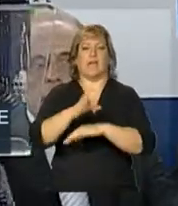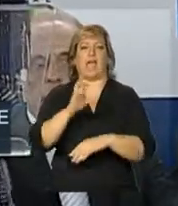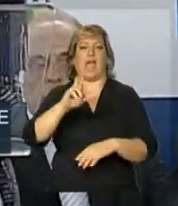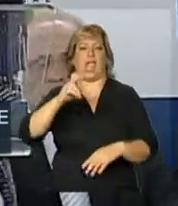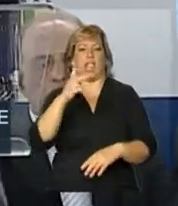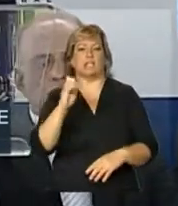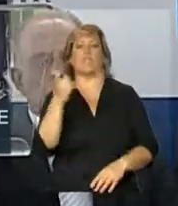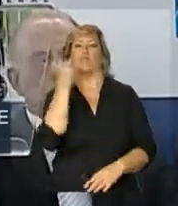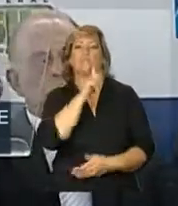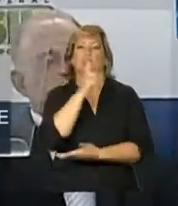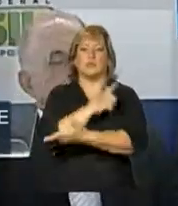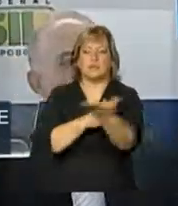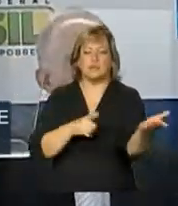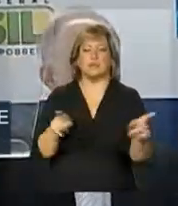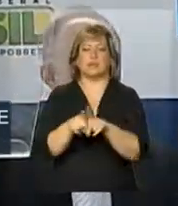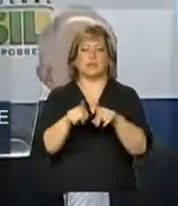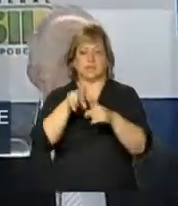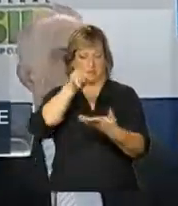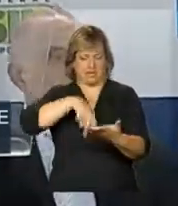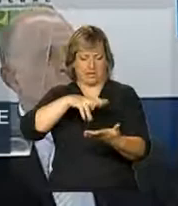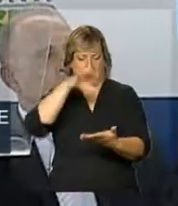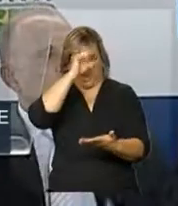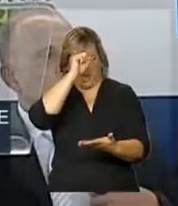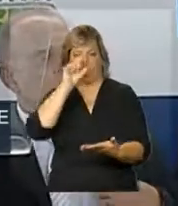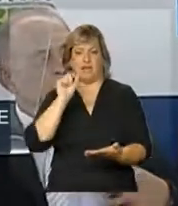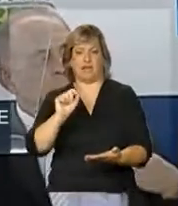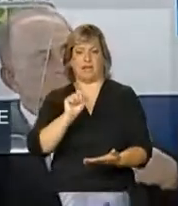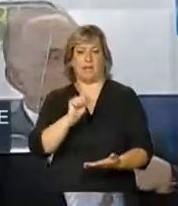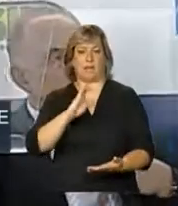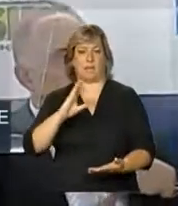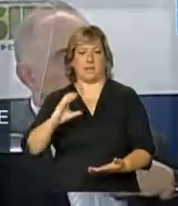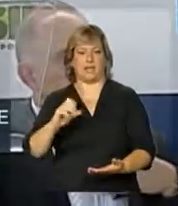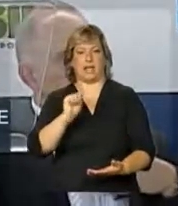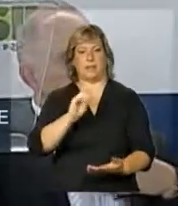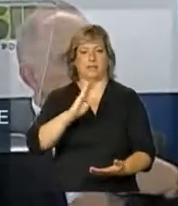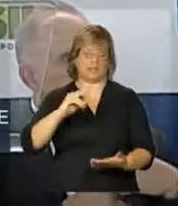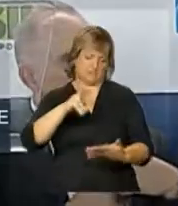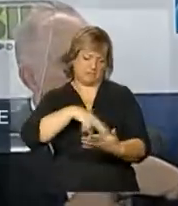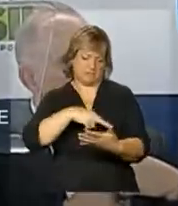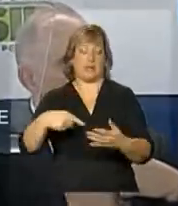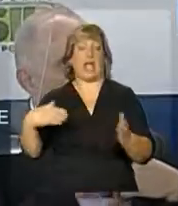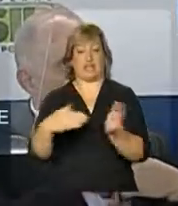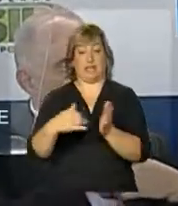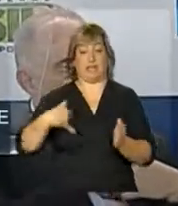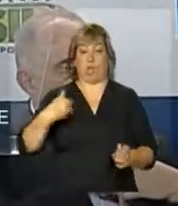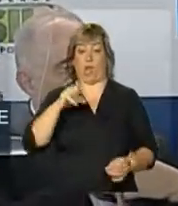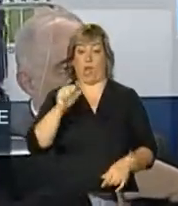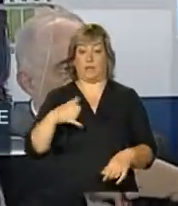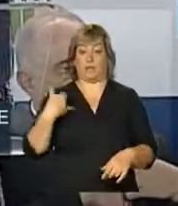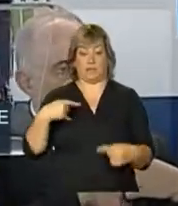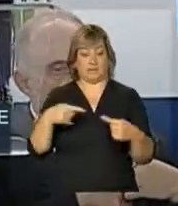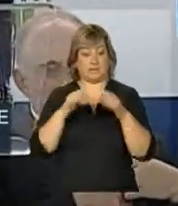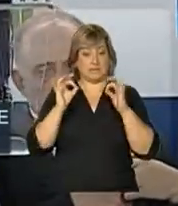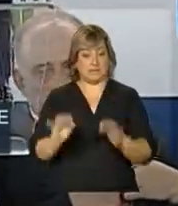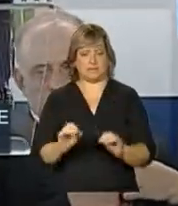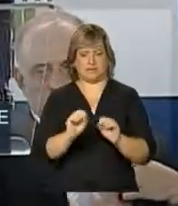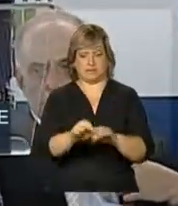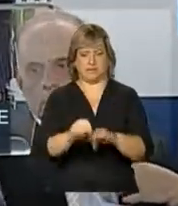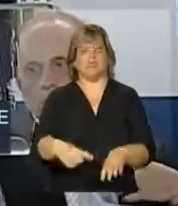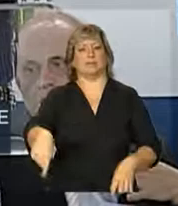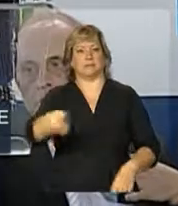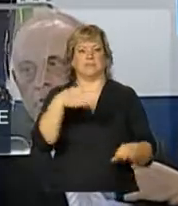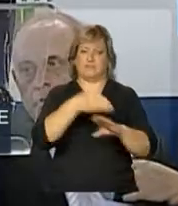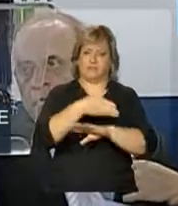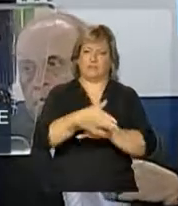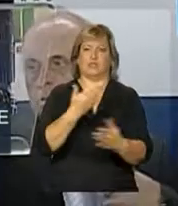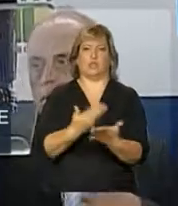que as crianças se alfabetizem na idade certa, que tem de se alfabetizar até 8 anos, e